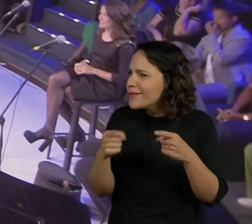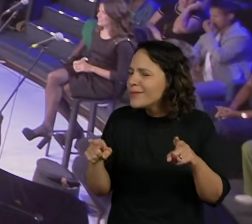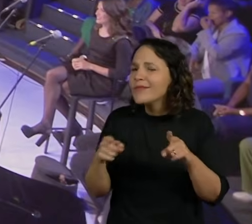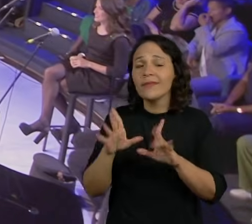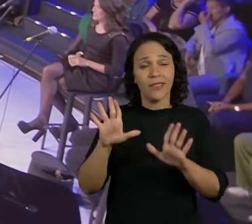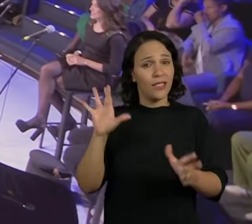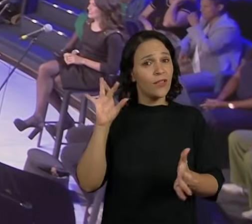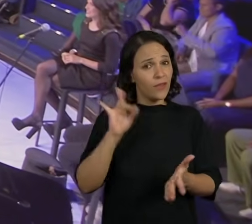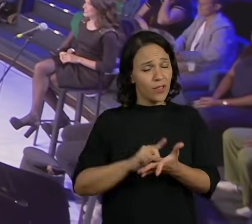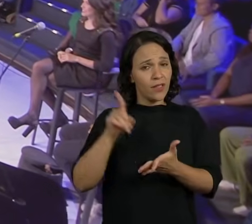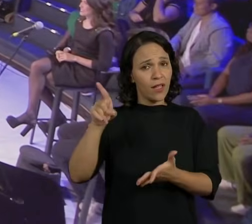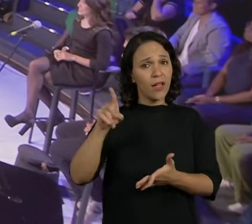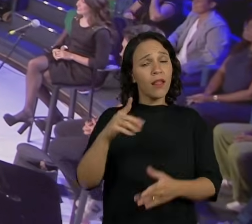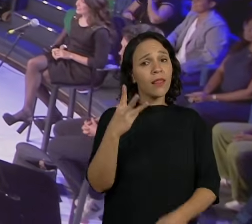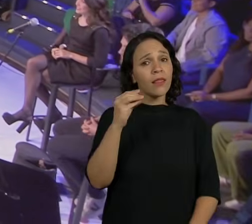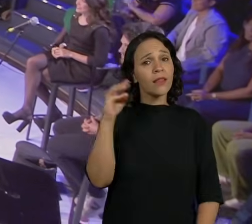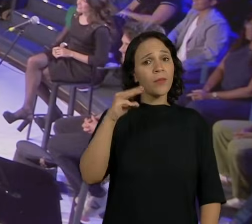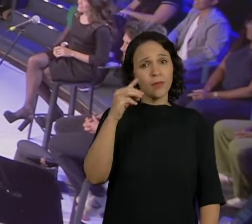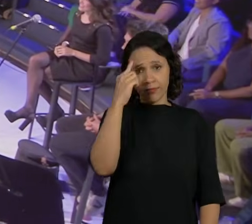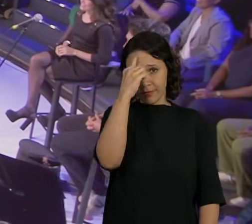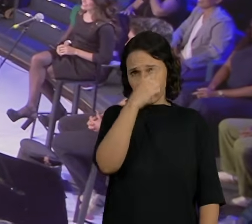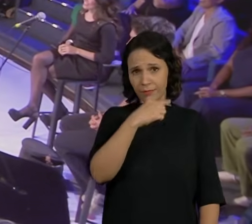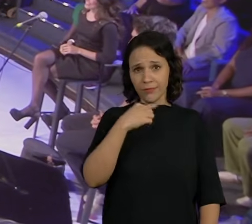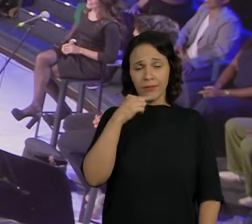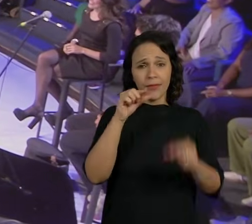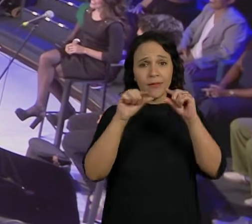Na verdade, essa música tem 30 minutos só mesmo.